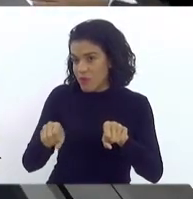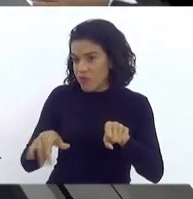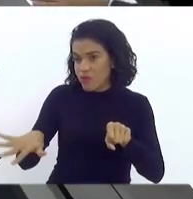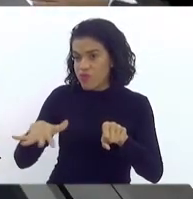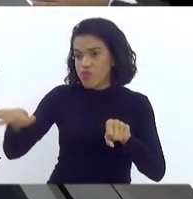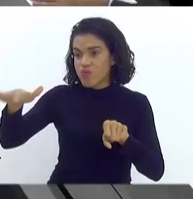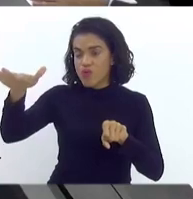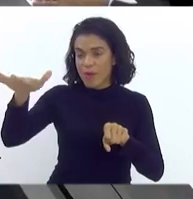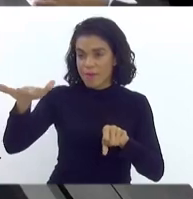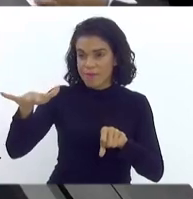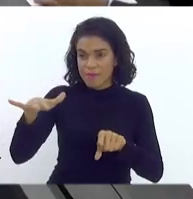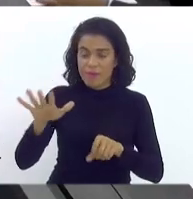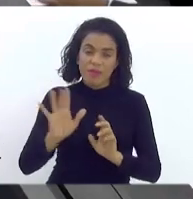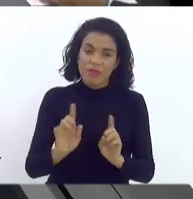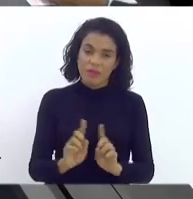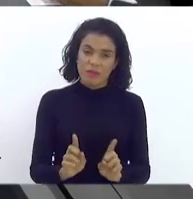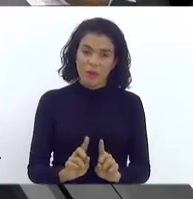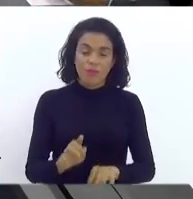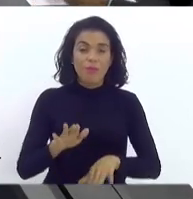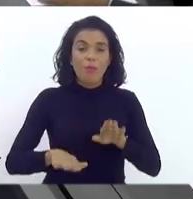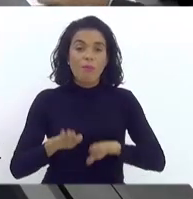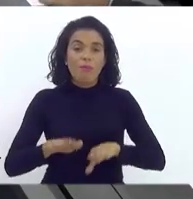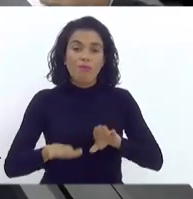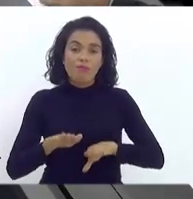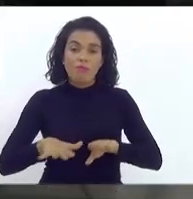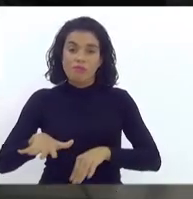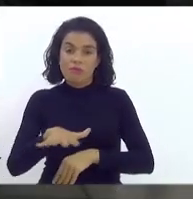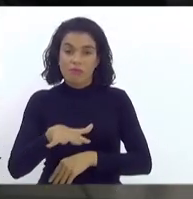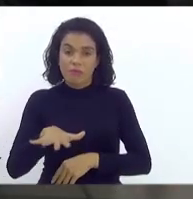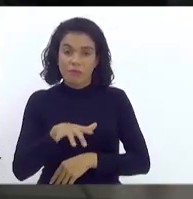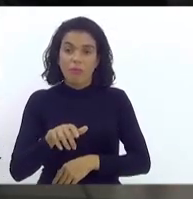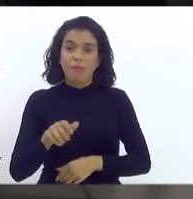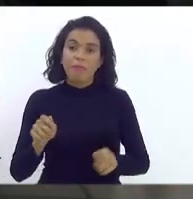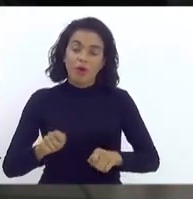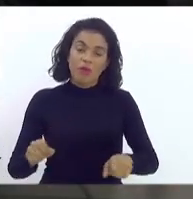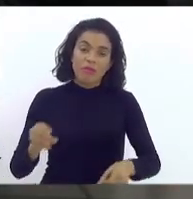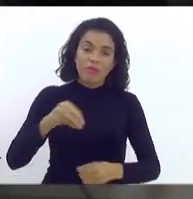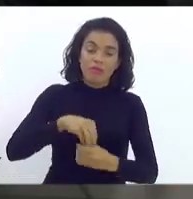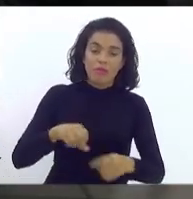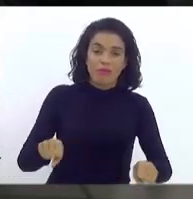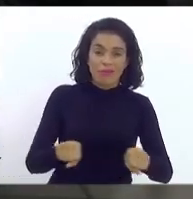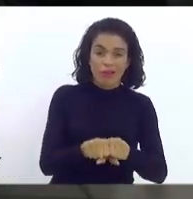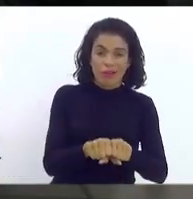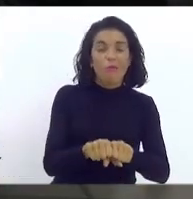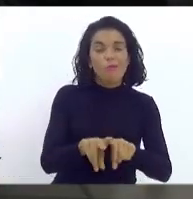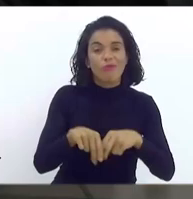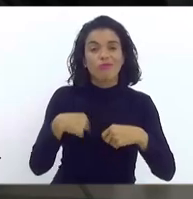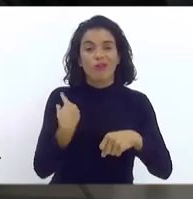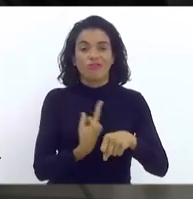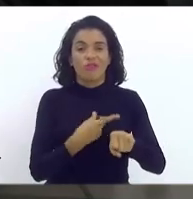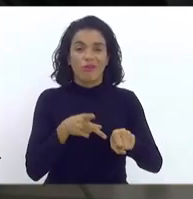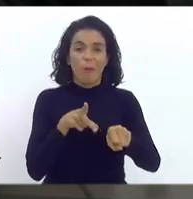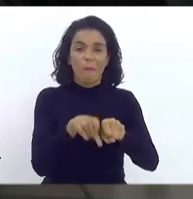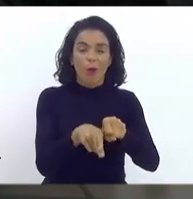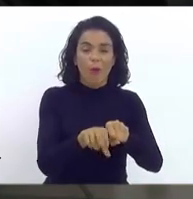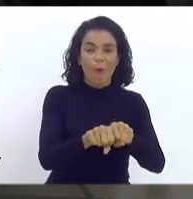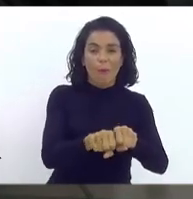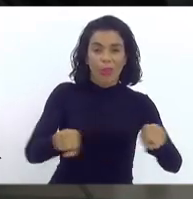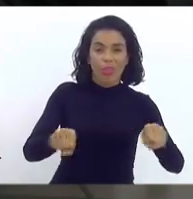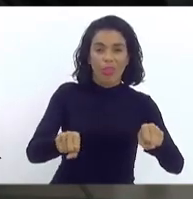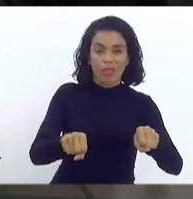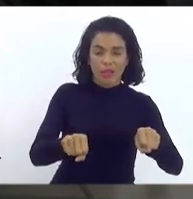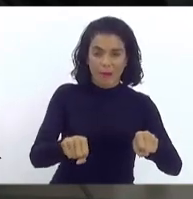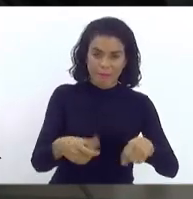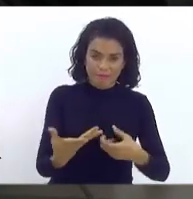não obrigatoriamente, porque dependendo da condição, pode estar dentro da instalação, por isso que a gente corta. Então, pode ter um vazamento